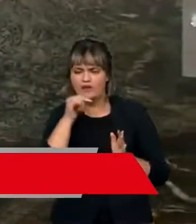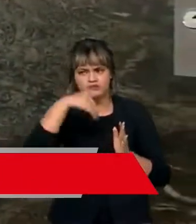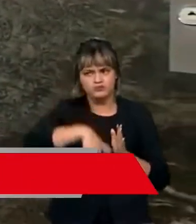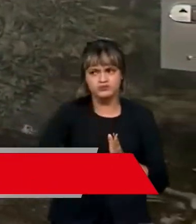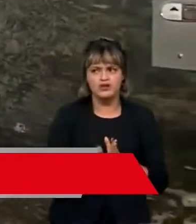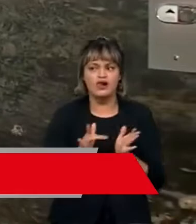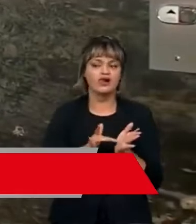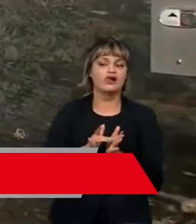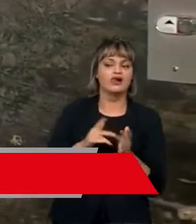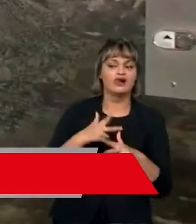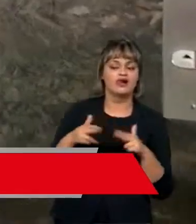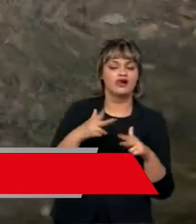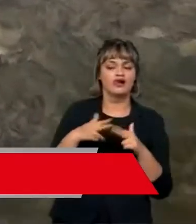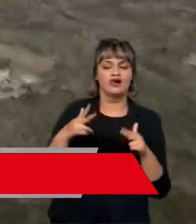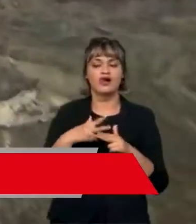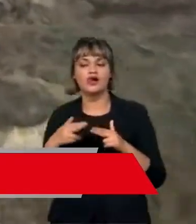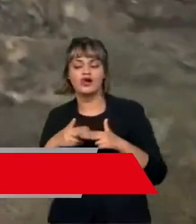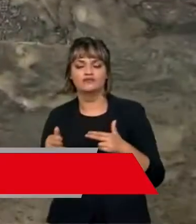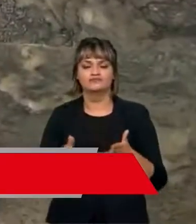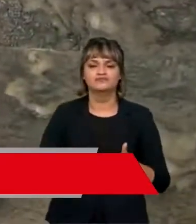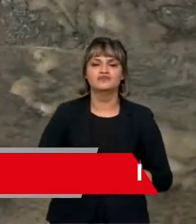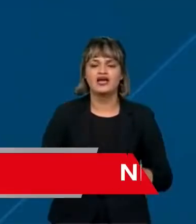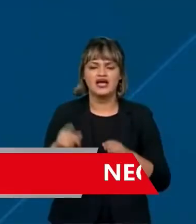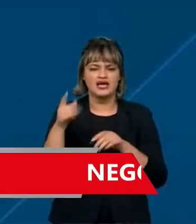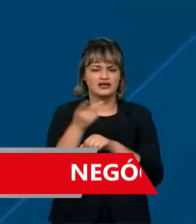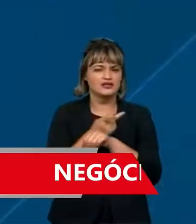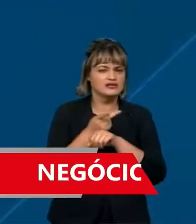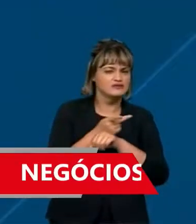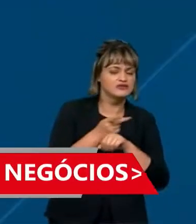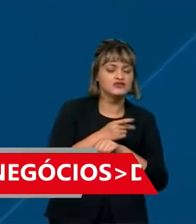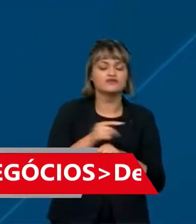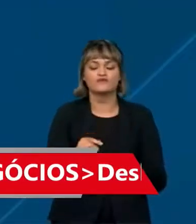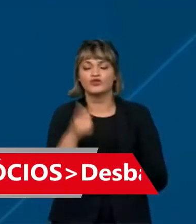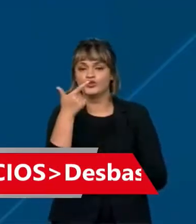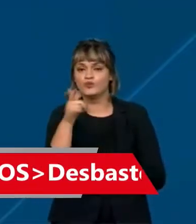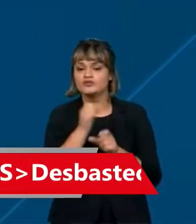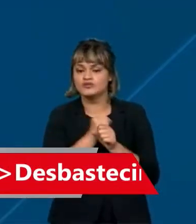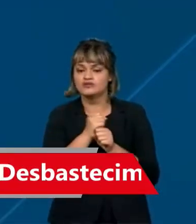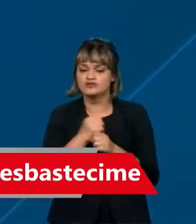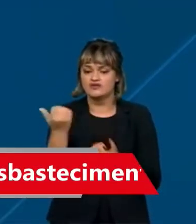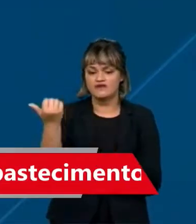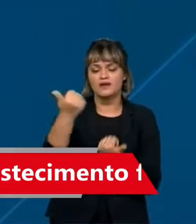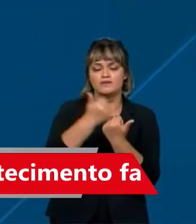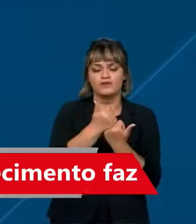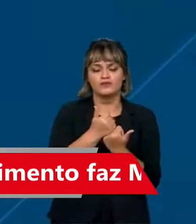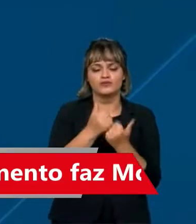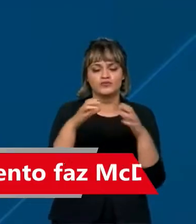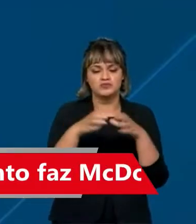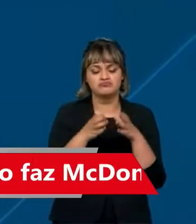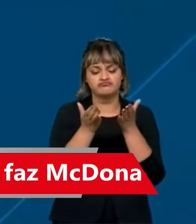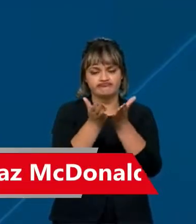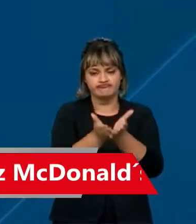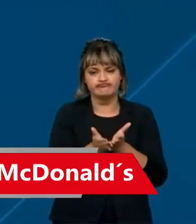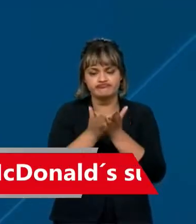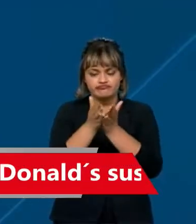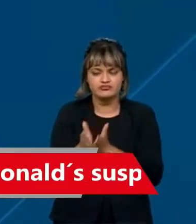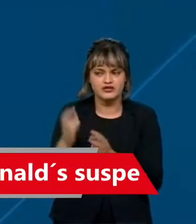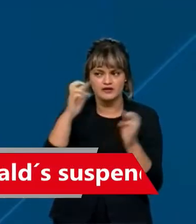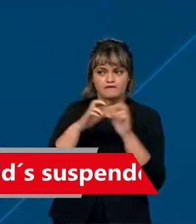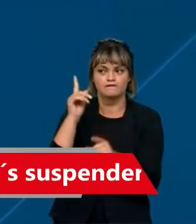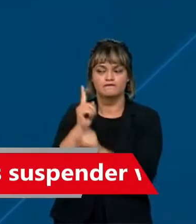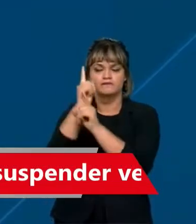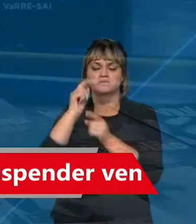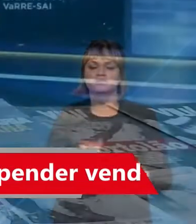na Costa Verde do Estado, e em Guarapari, no Espírito Santo. Da Rádio Nacional no Rio de Janeiro,